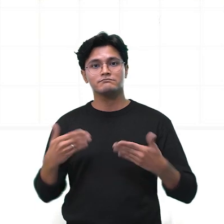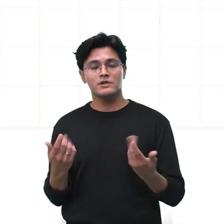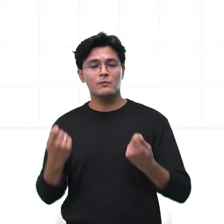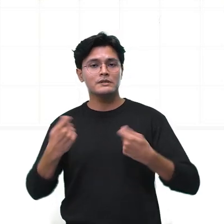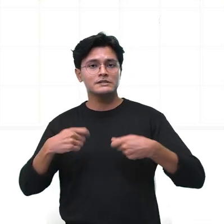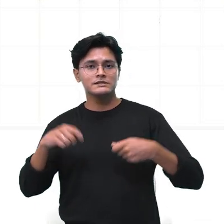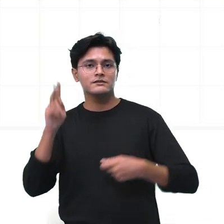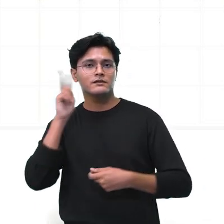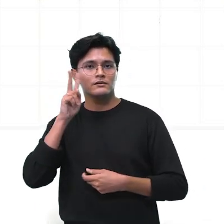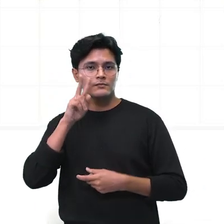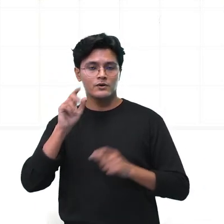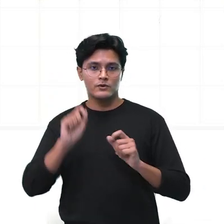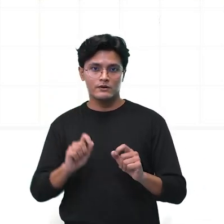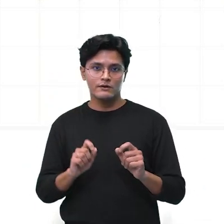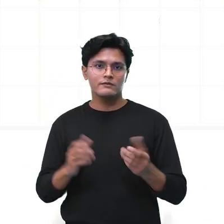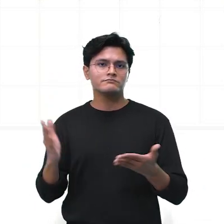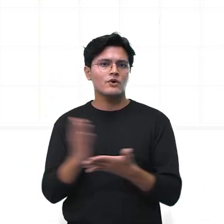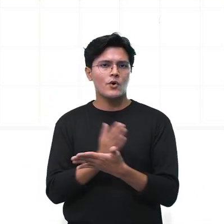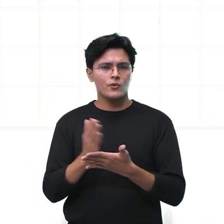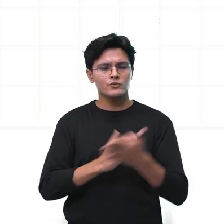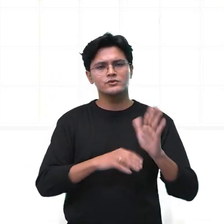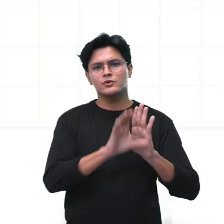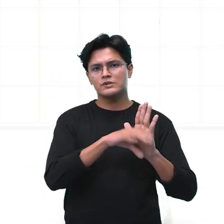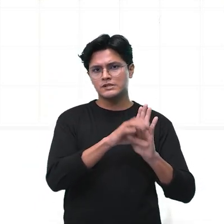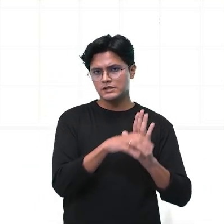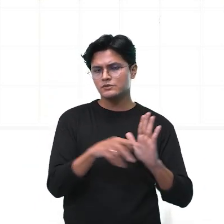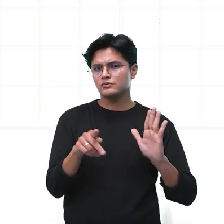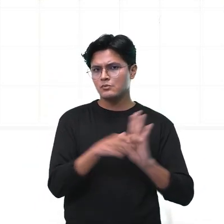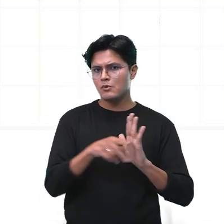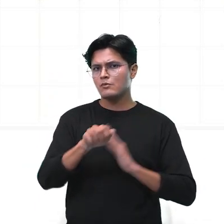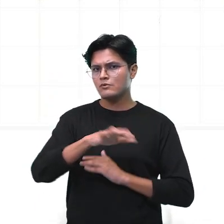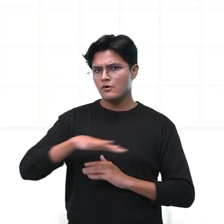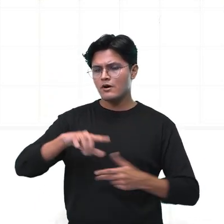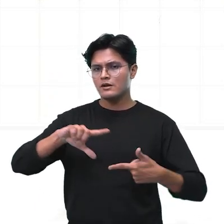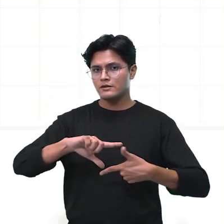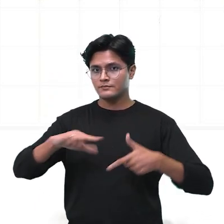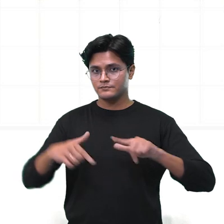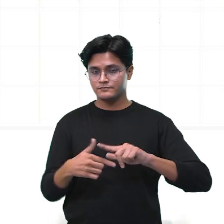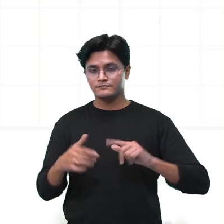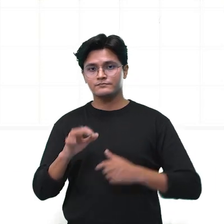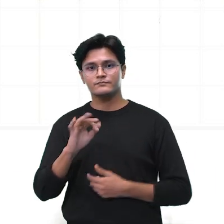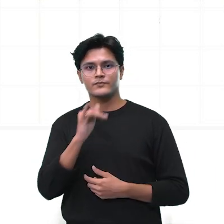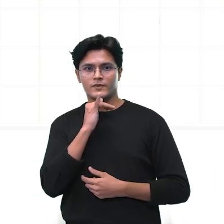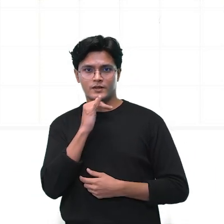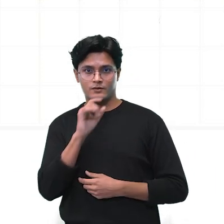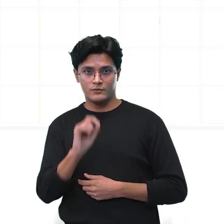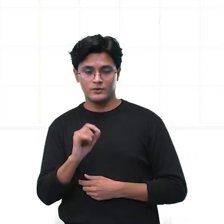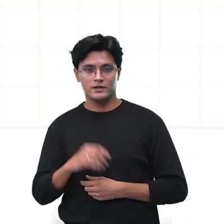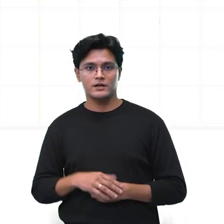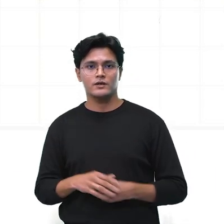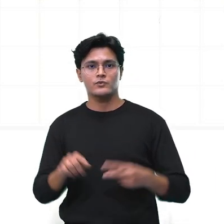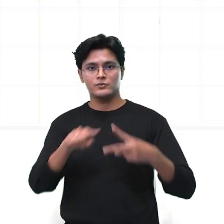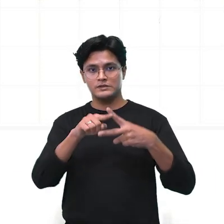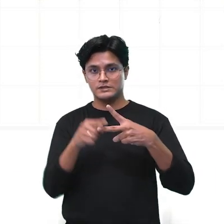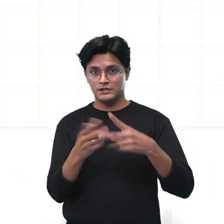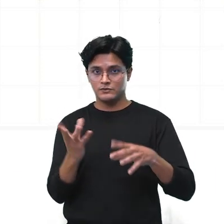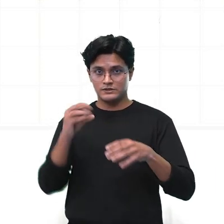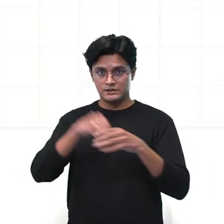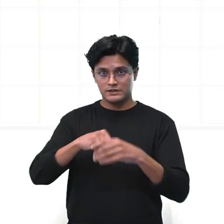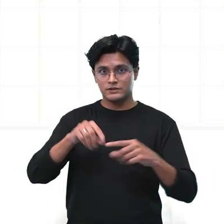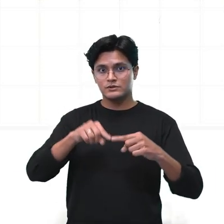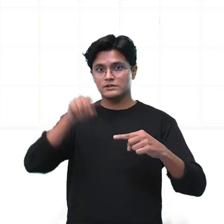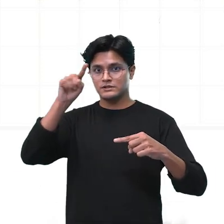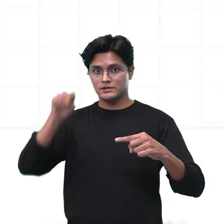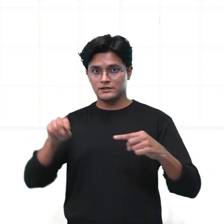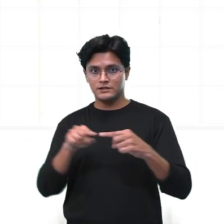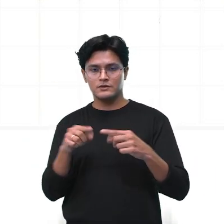recordar alguns conceitos de geometria. Por exemplo, o somatório dos ângulos internos de um triângulo, ele tem